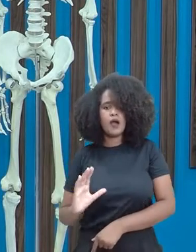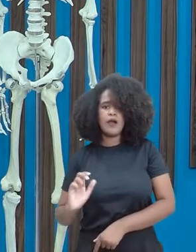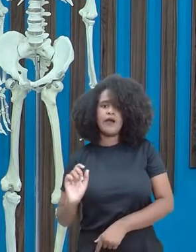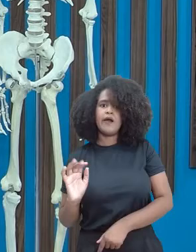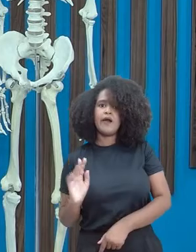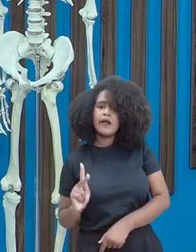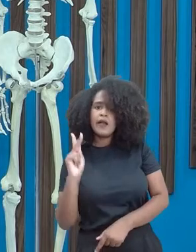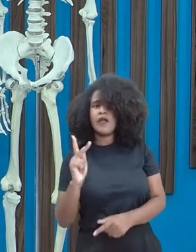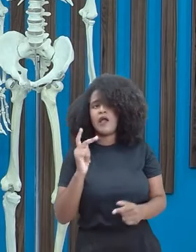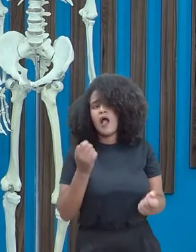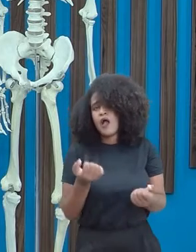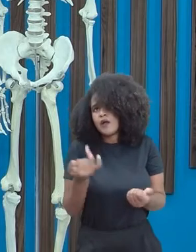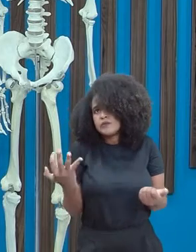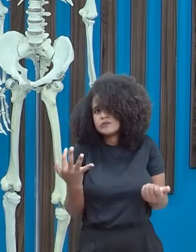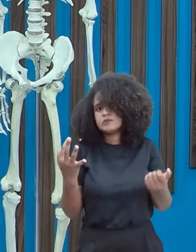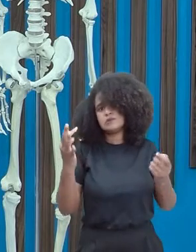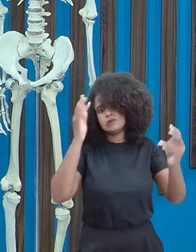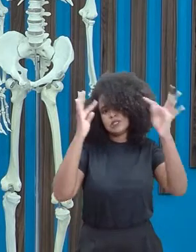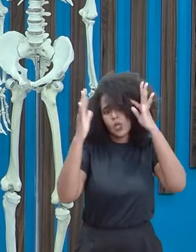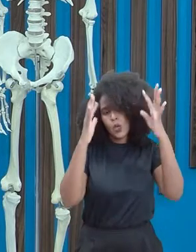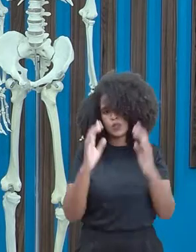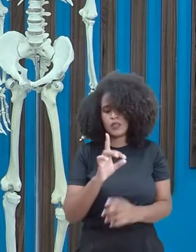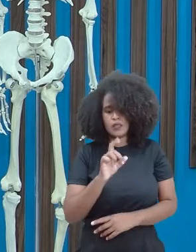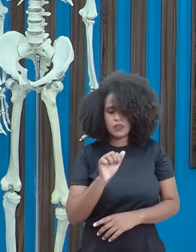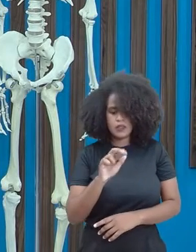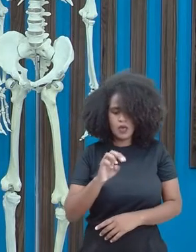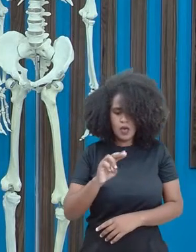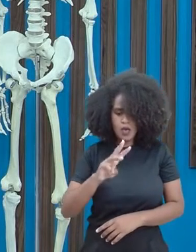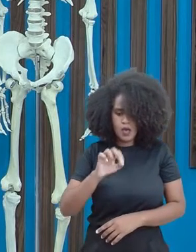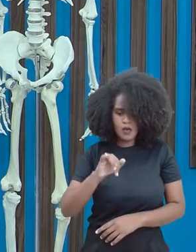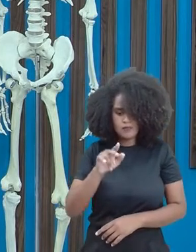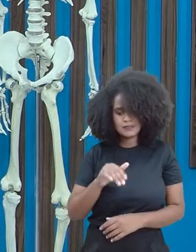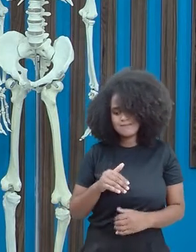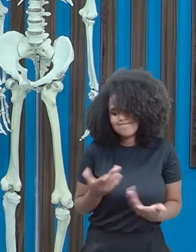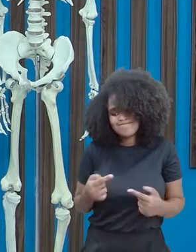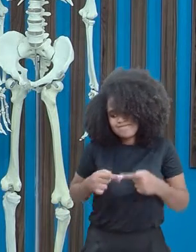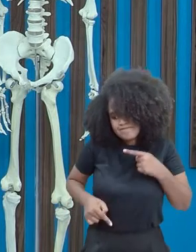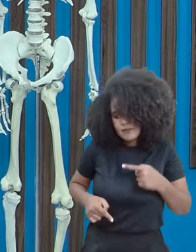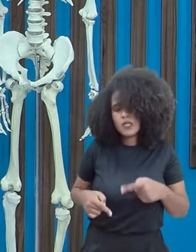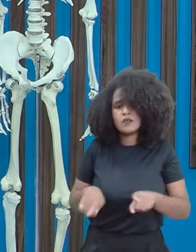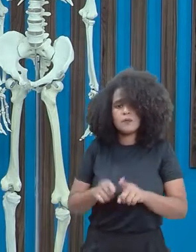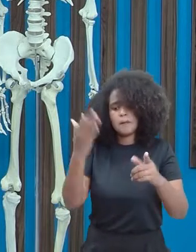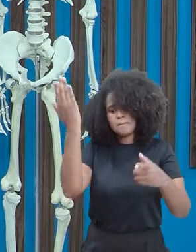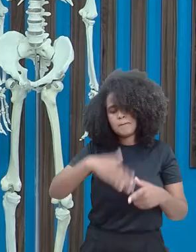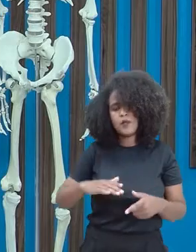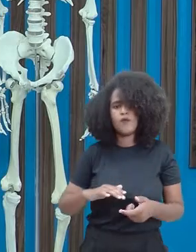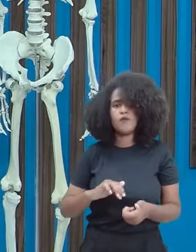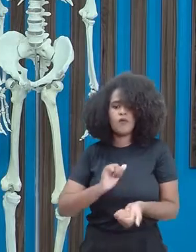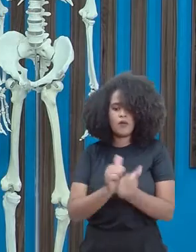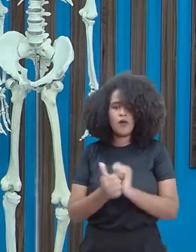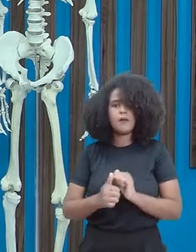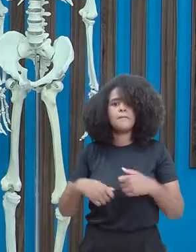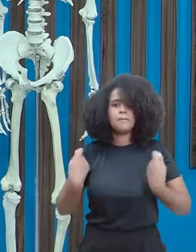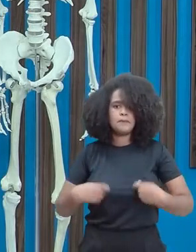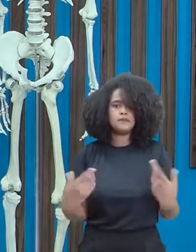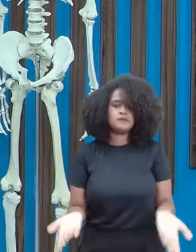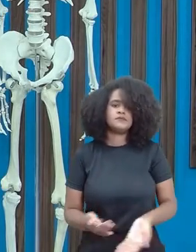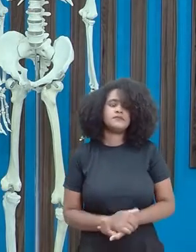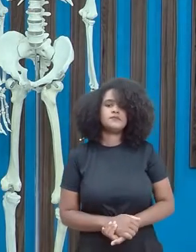delas a gente vai mostrar que Darwin discordou e provou que poderia ser reelaborada. Mas vamos